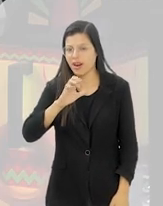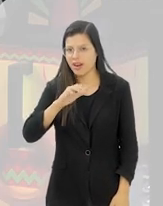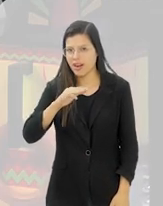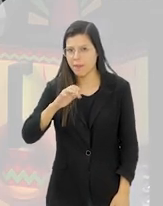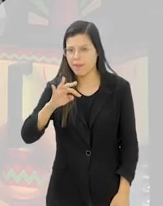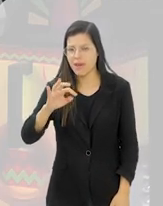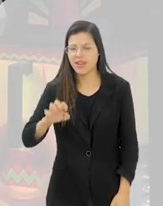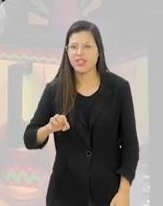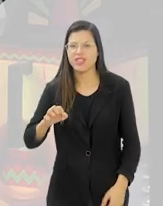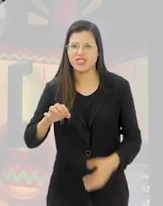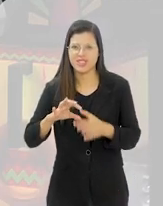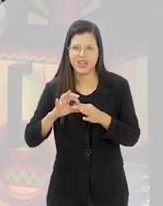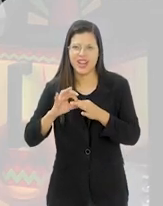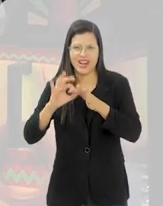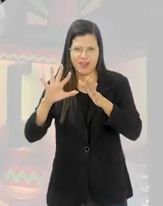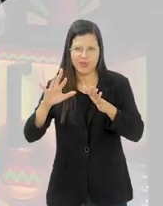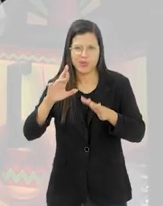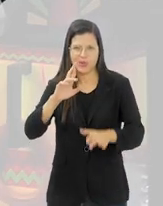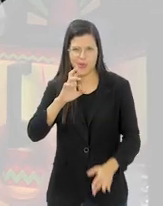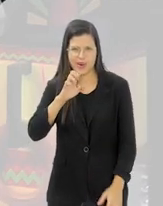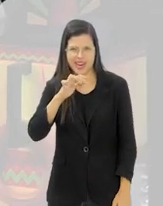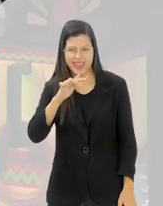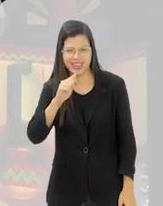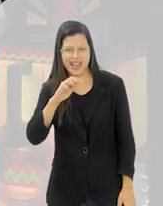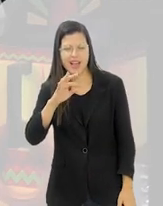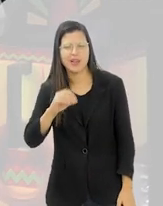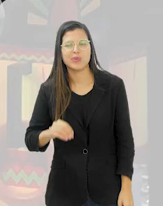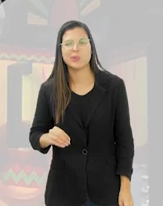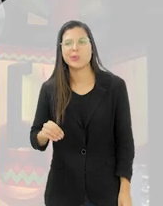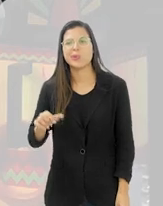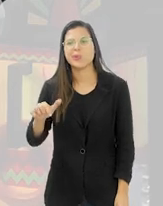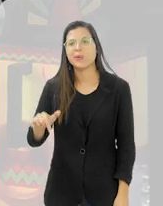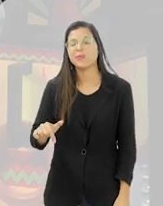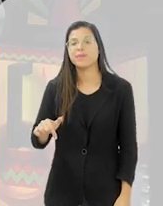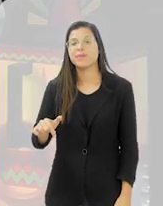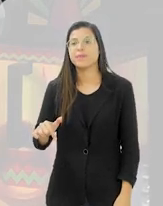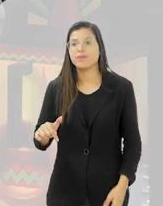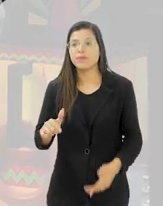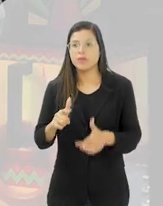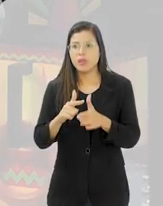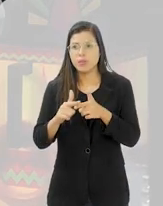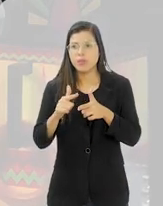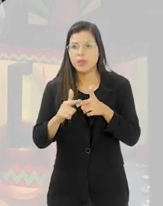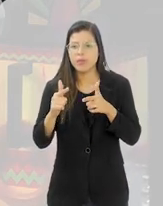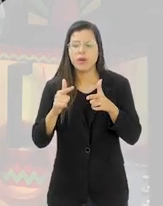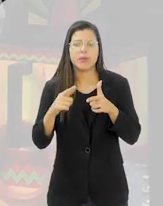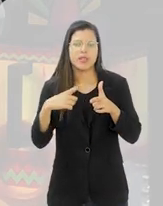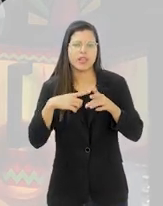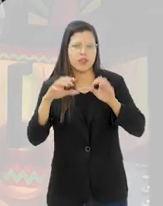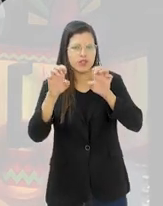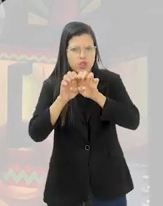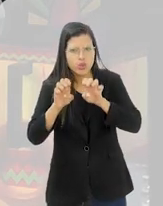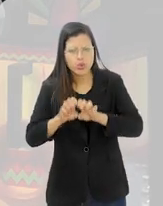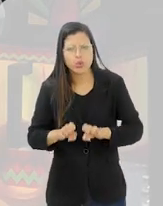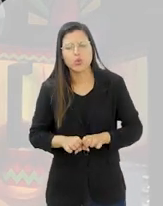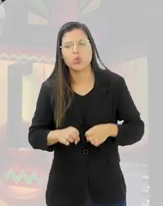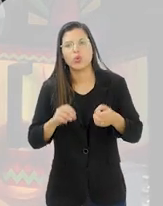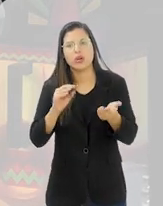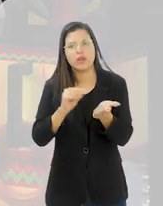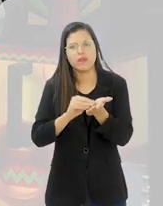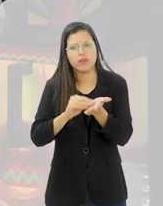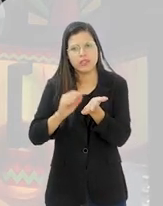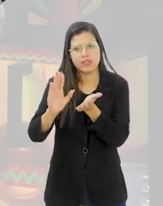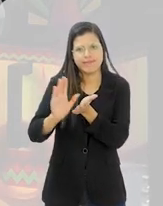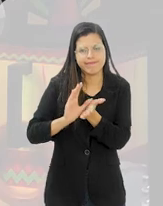gente utilizar a quadra, que ele estava recente ali, né, instalado. E os problemas que houveram, né, todos de estrutura, falta